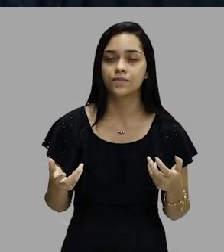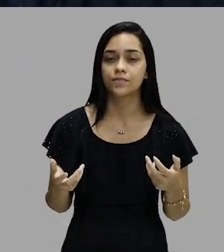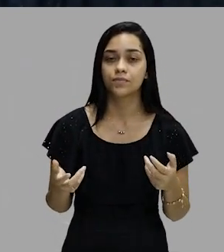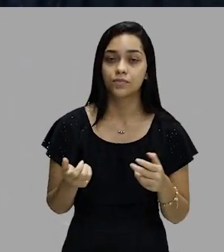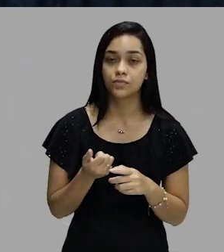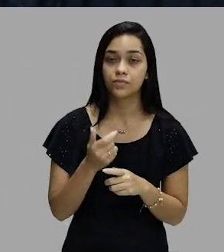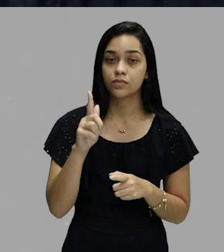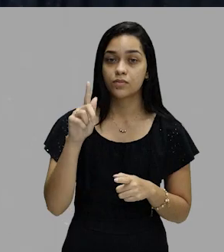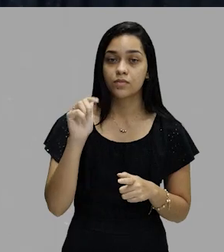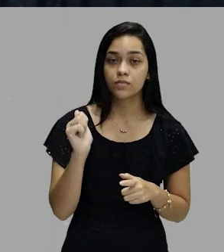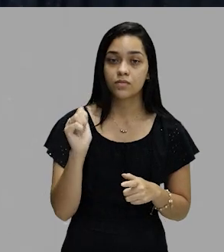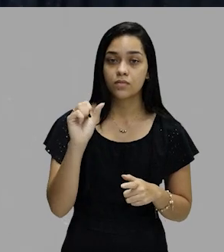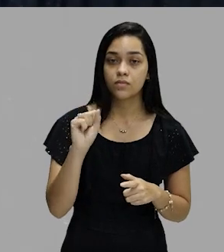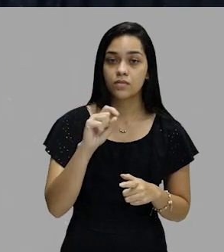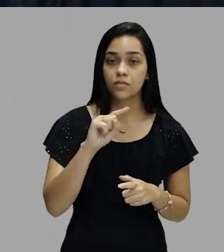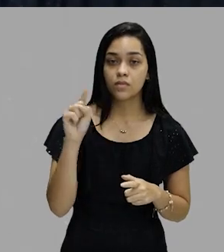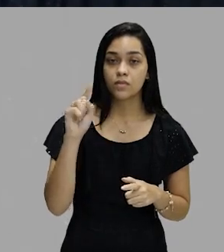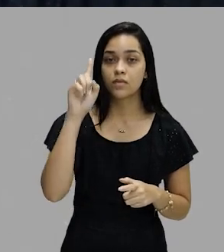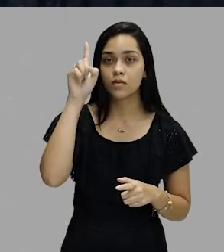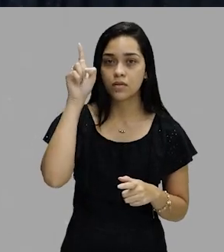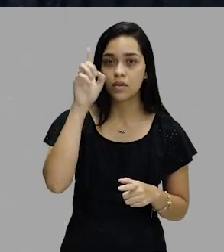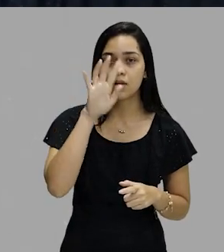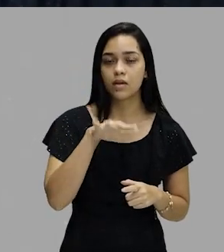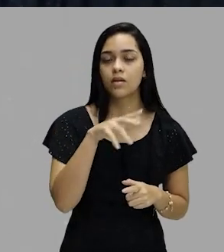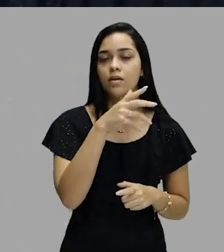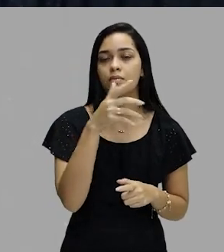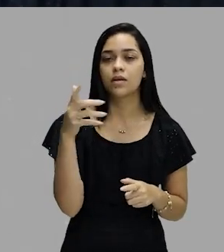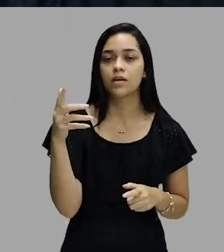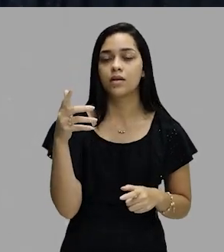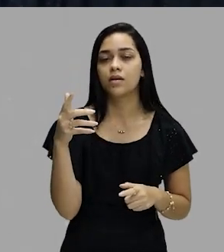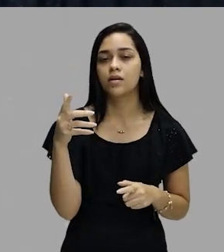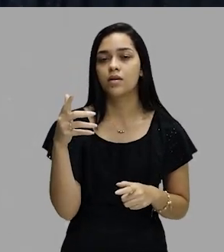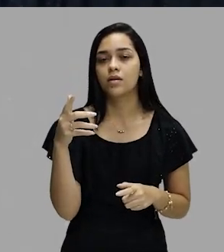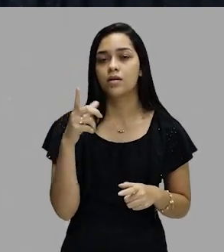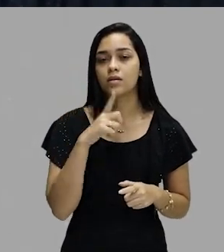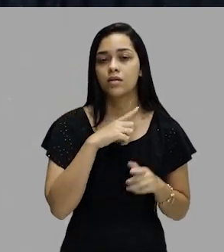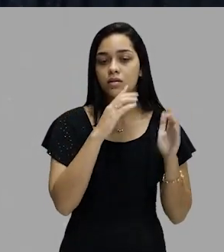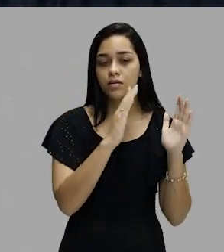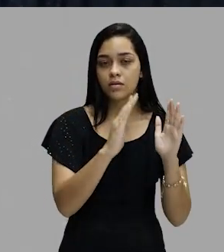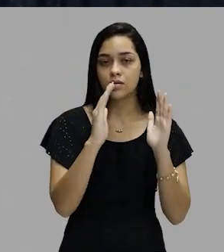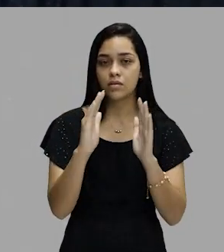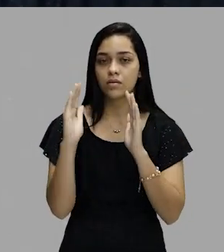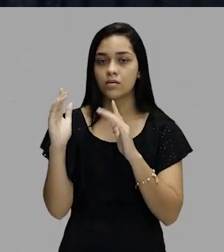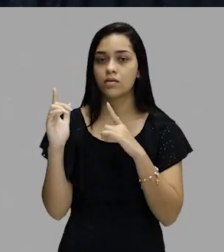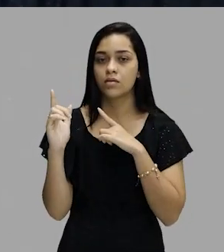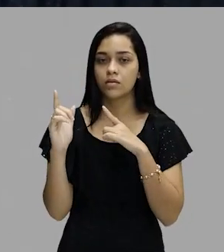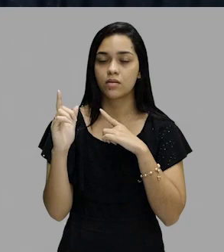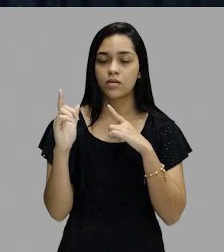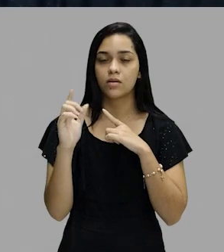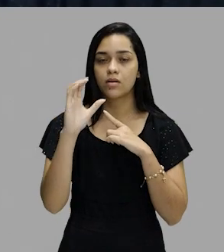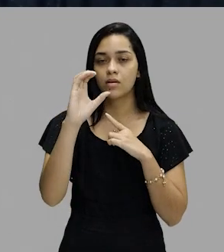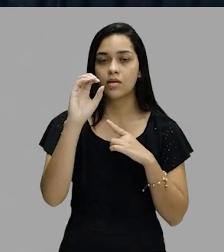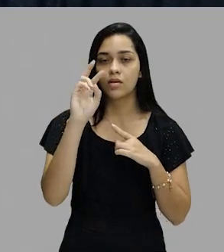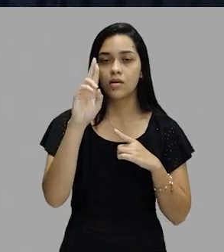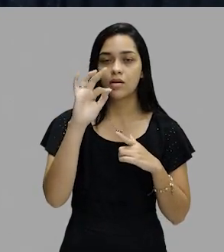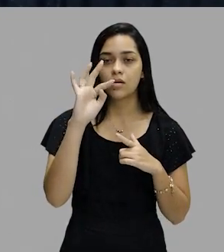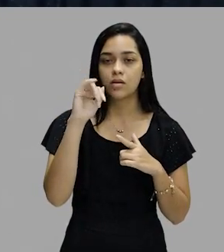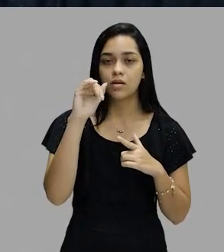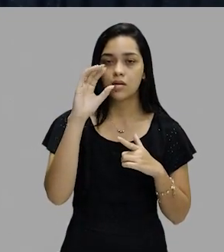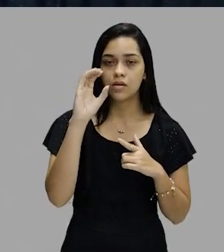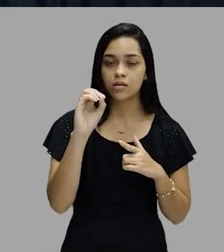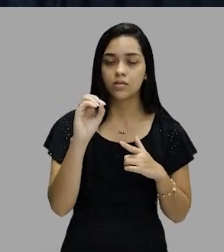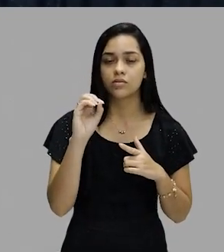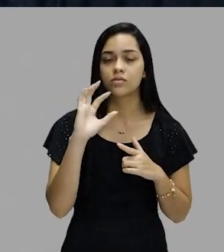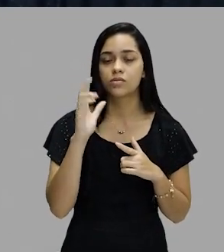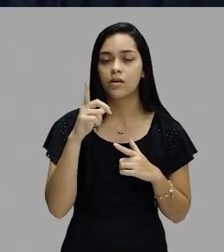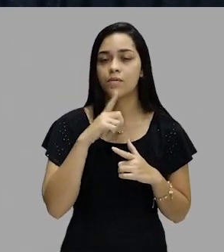de um gás. Tá, ok? Então, lá na tabelinha, lá no diagrama de fases, lá tem um ponto crítico. Né? O ponto crítico é quando